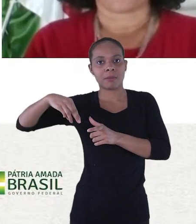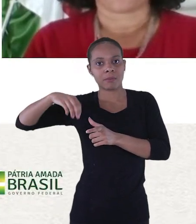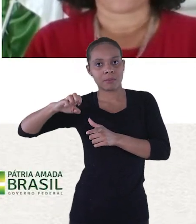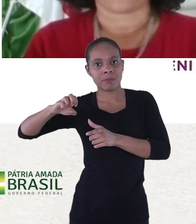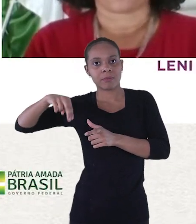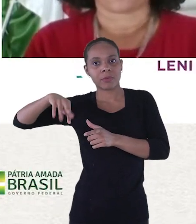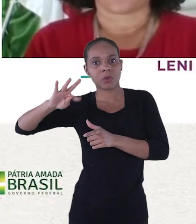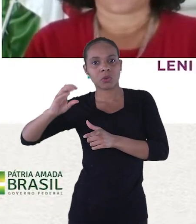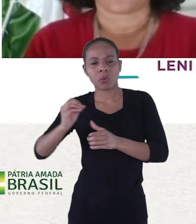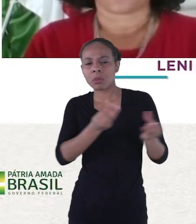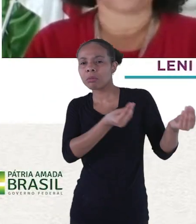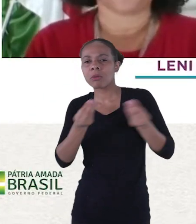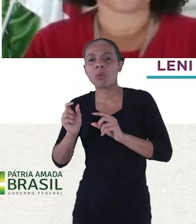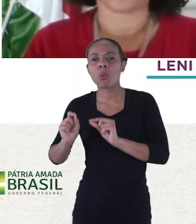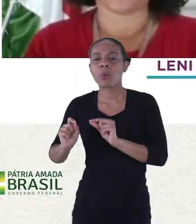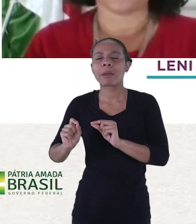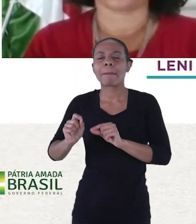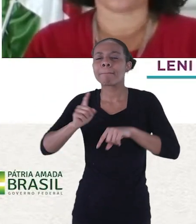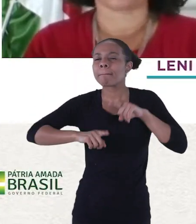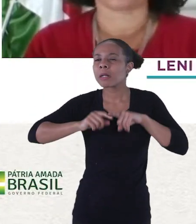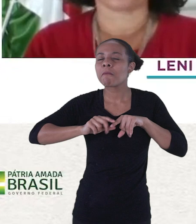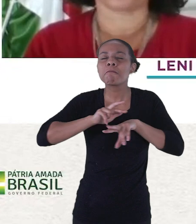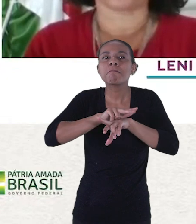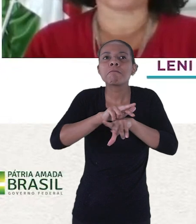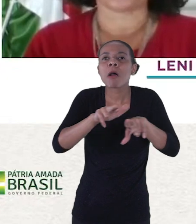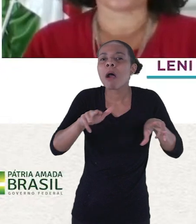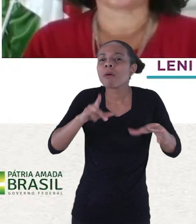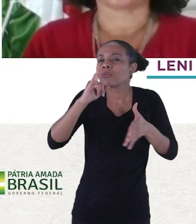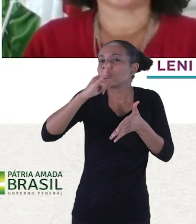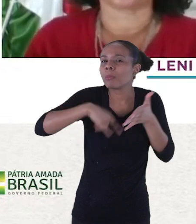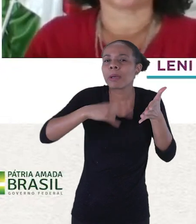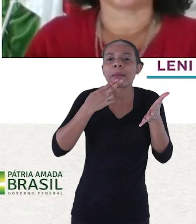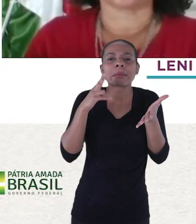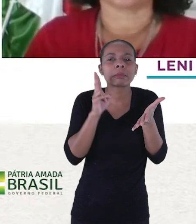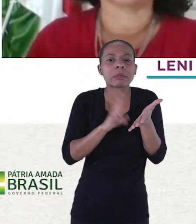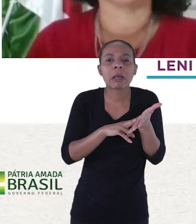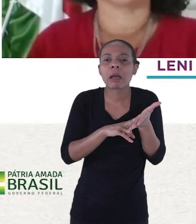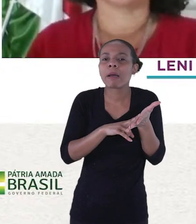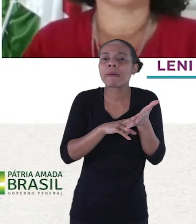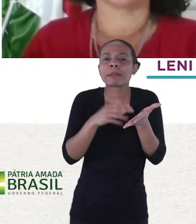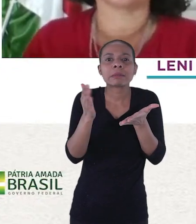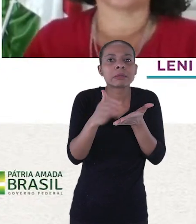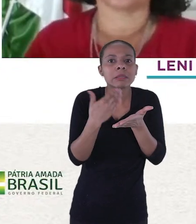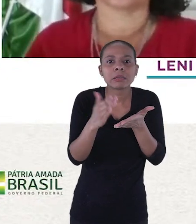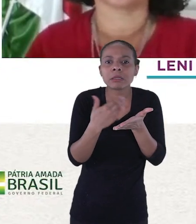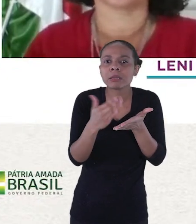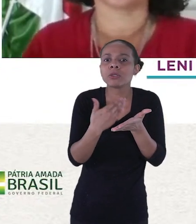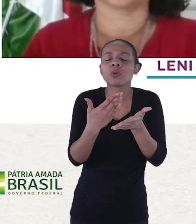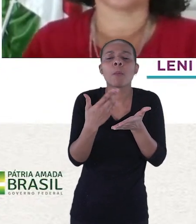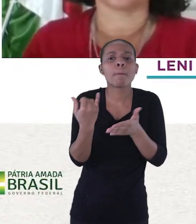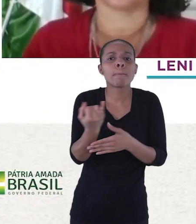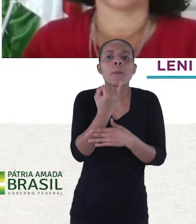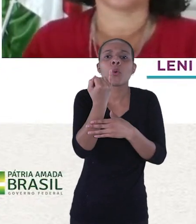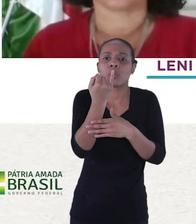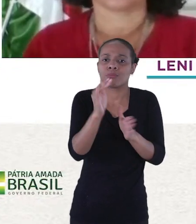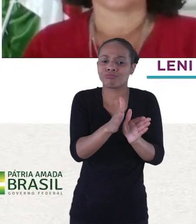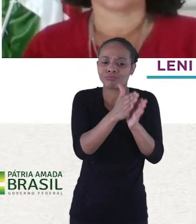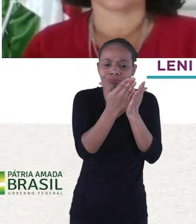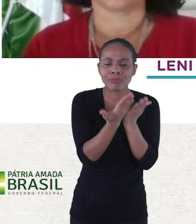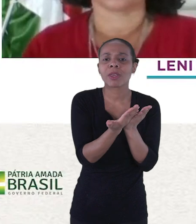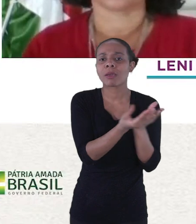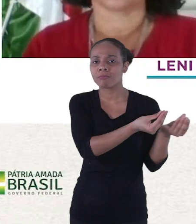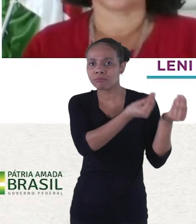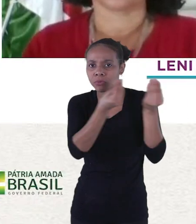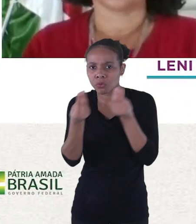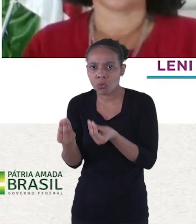dela antigas, enfim, documentos, cartas, enfim, cadernos importantes estão em Sacramento, né? E aí